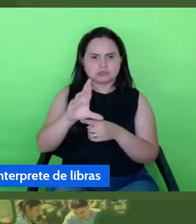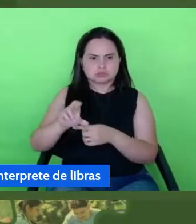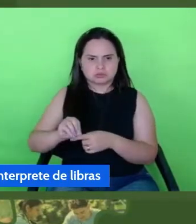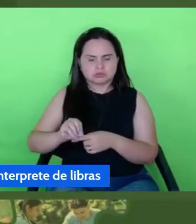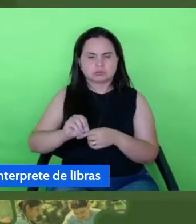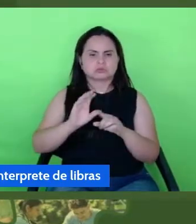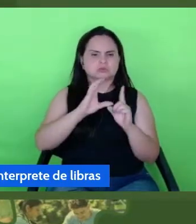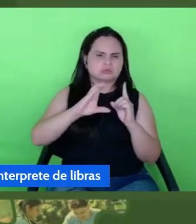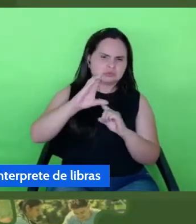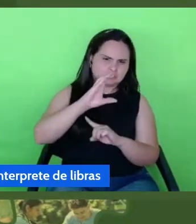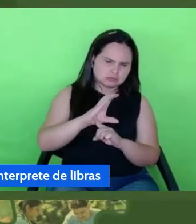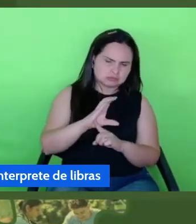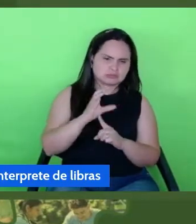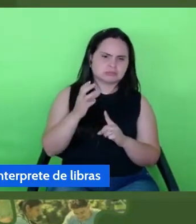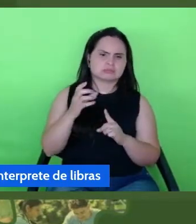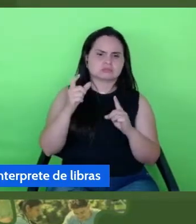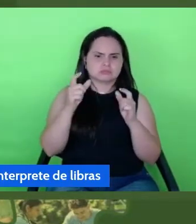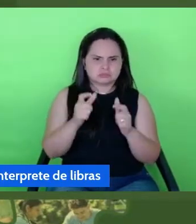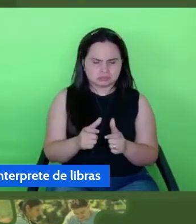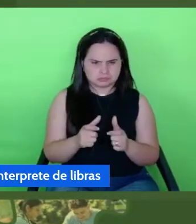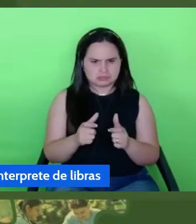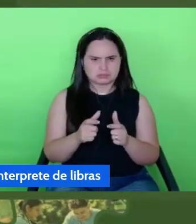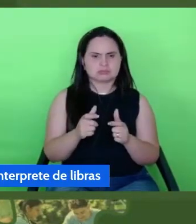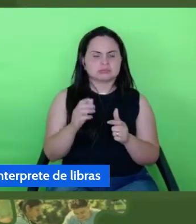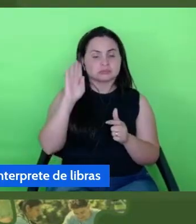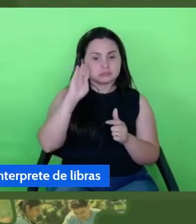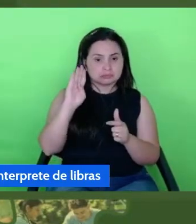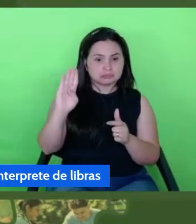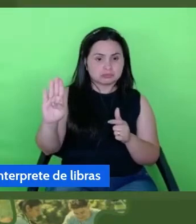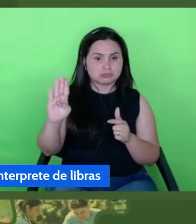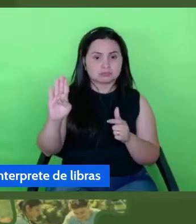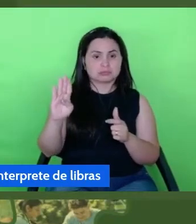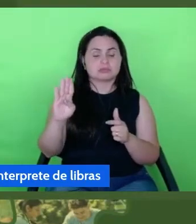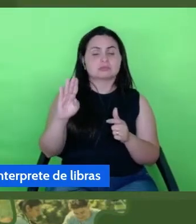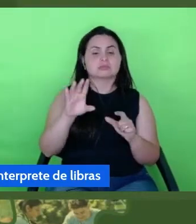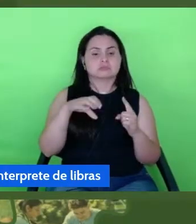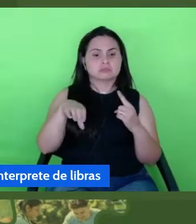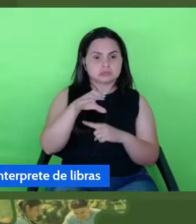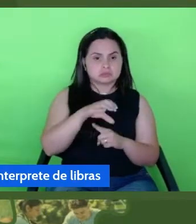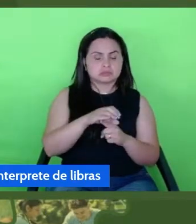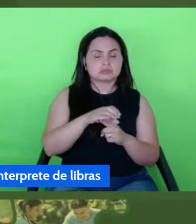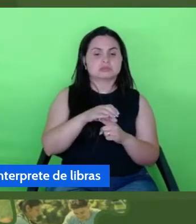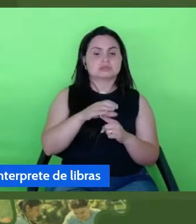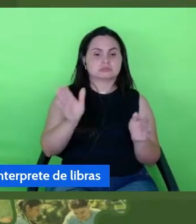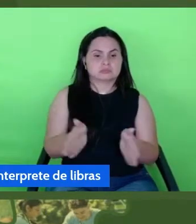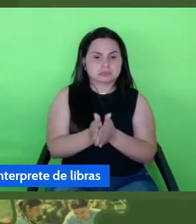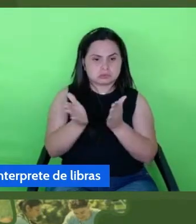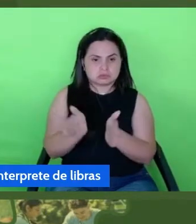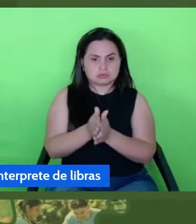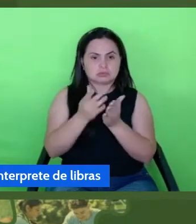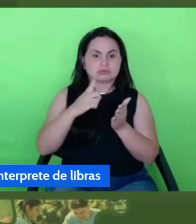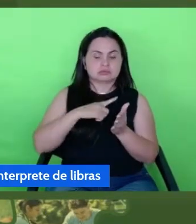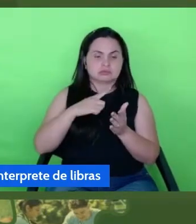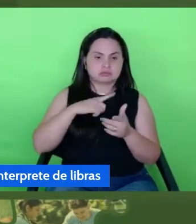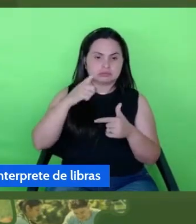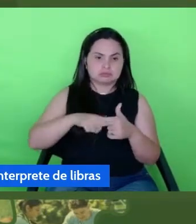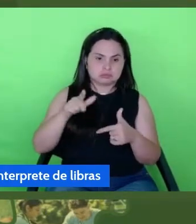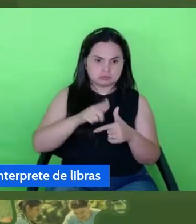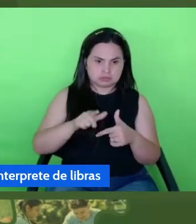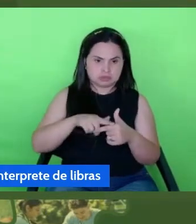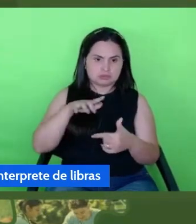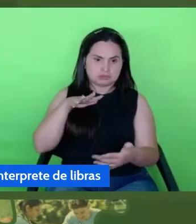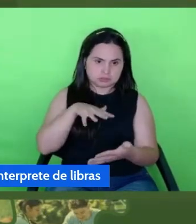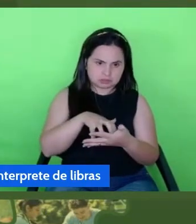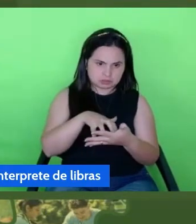comunidade local ali, principalmente para as comunidades pobres que enfrentam problemas mais impactantes,